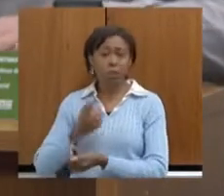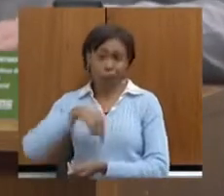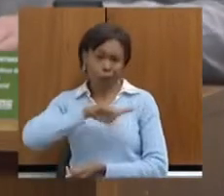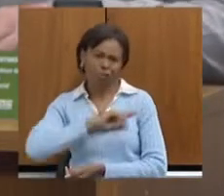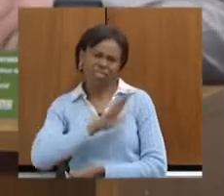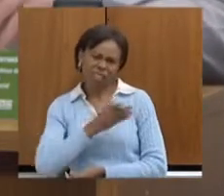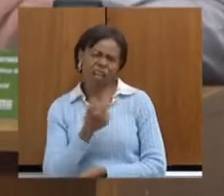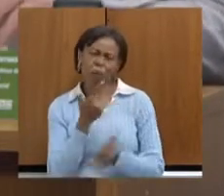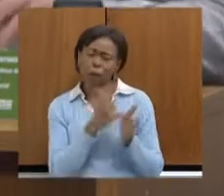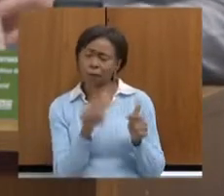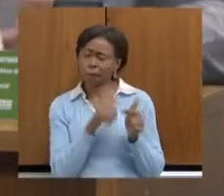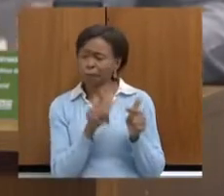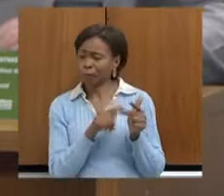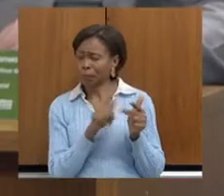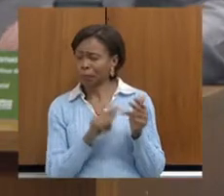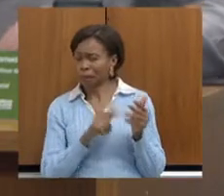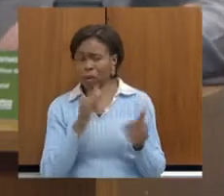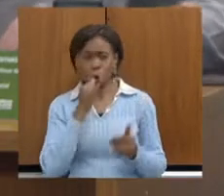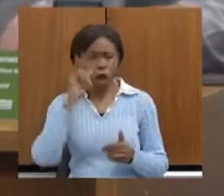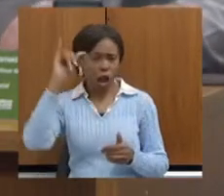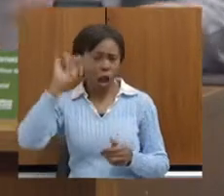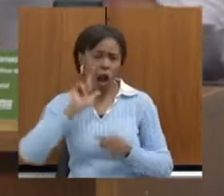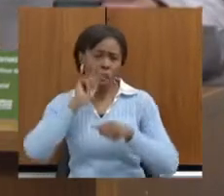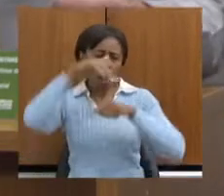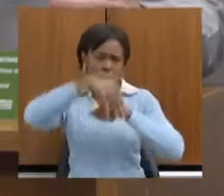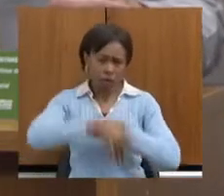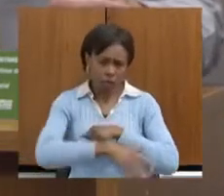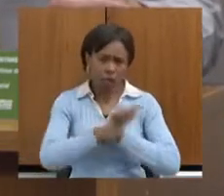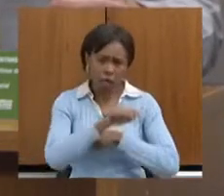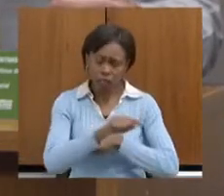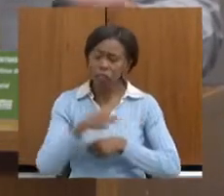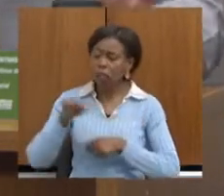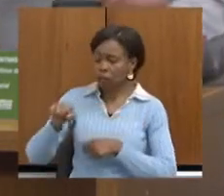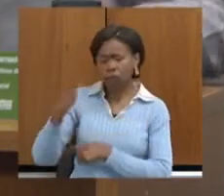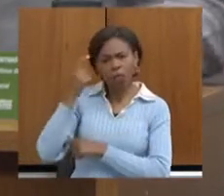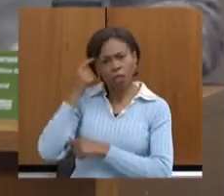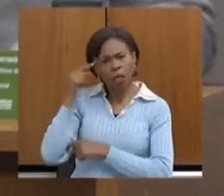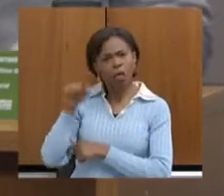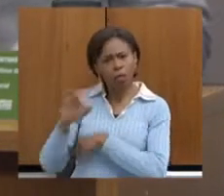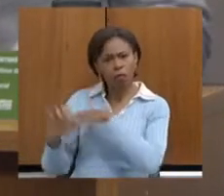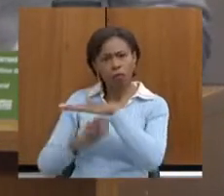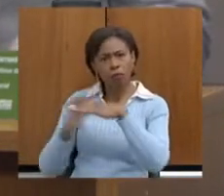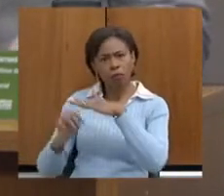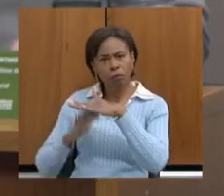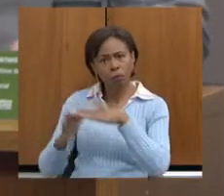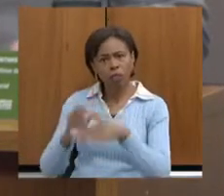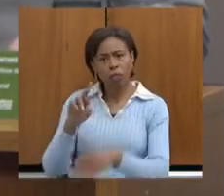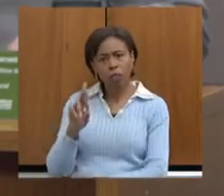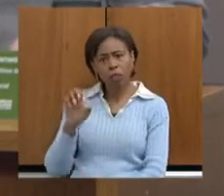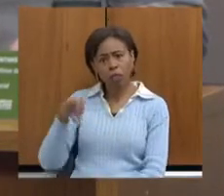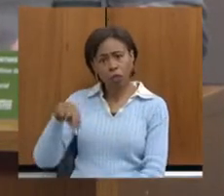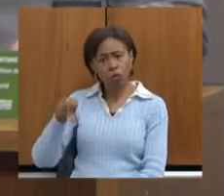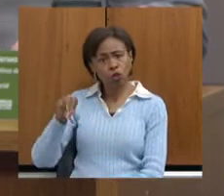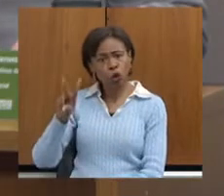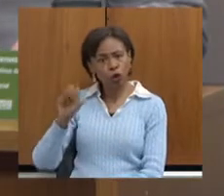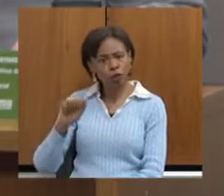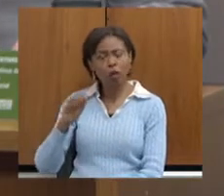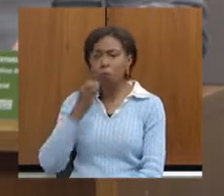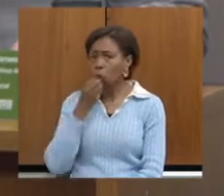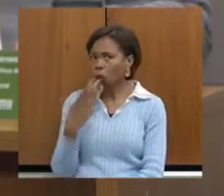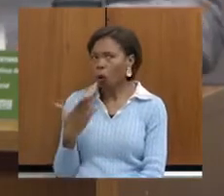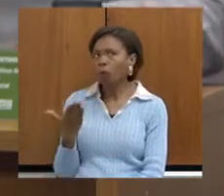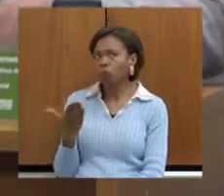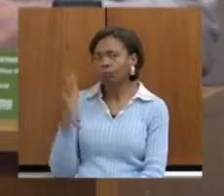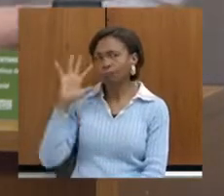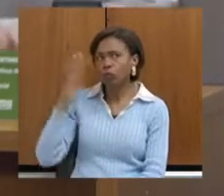já tinha já da da hidrelétrica então a gente já apostava que a renova seriam é uma solução dos